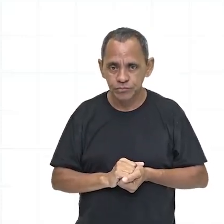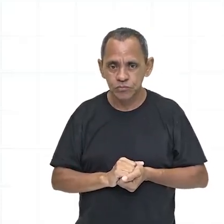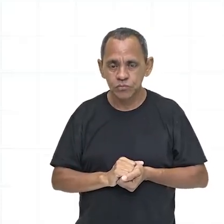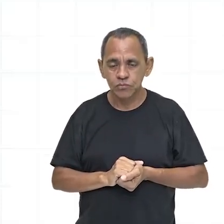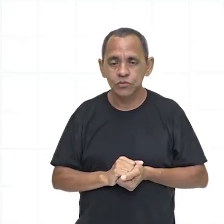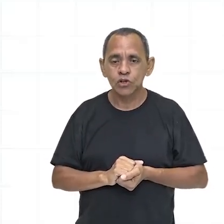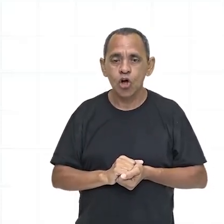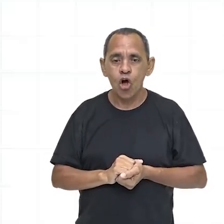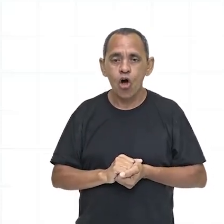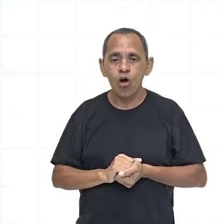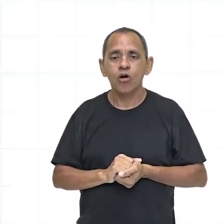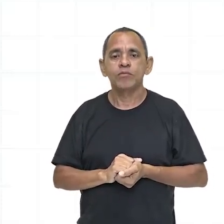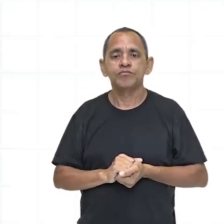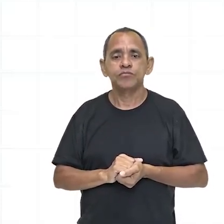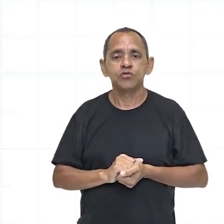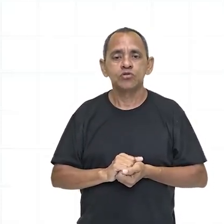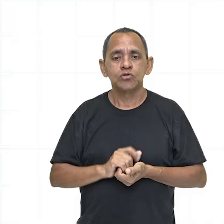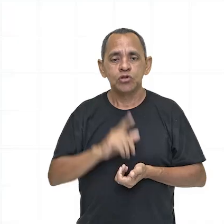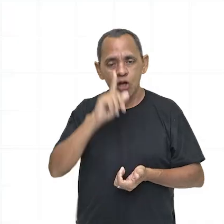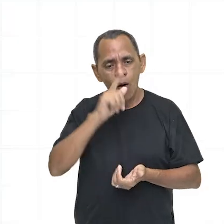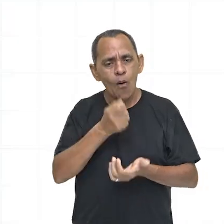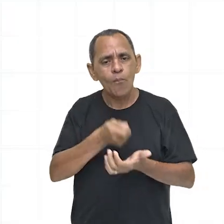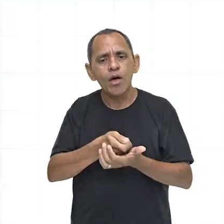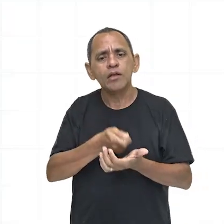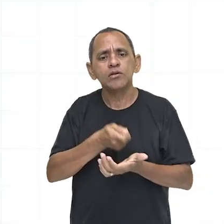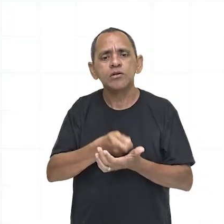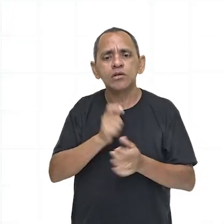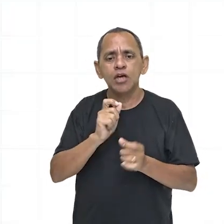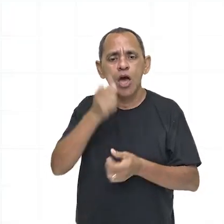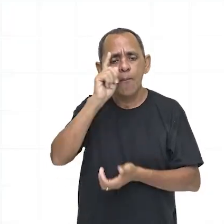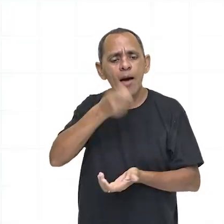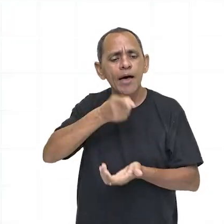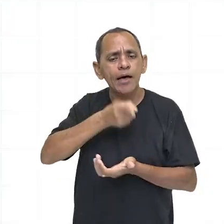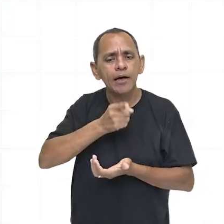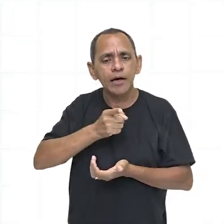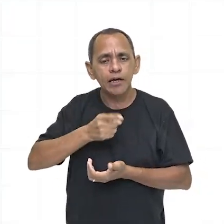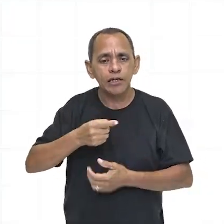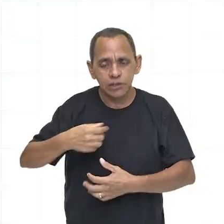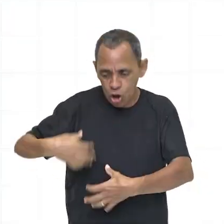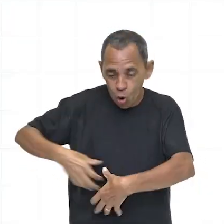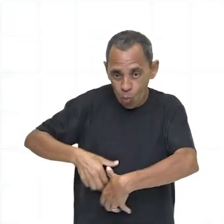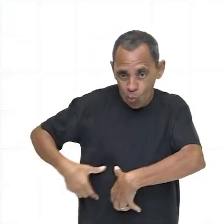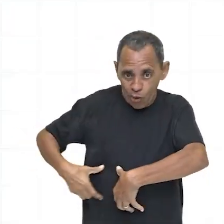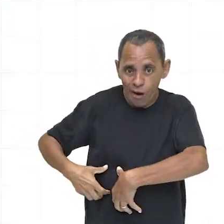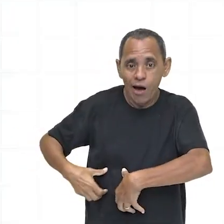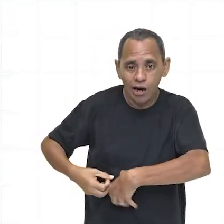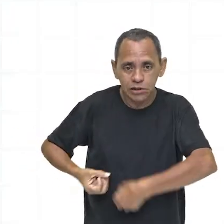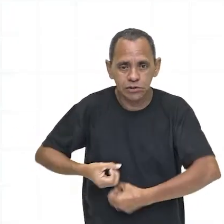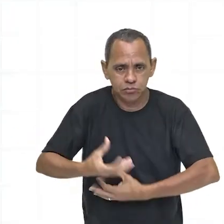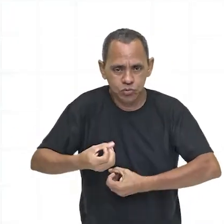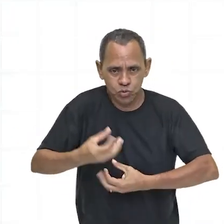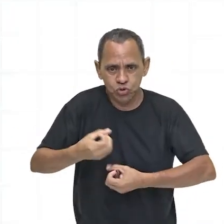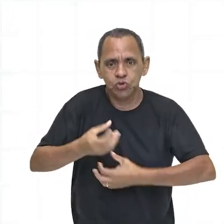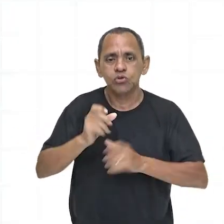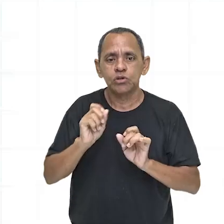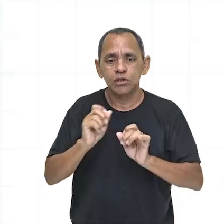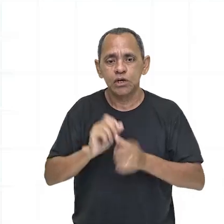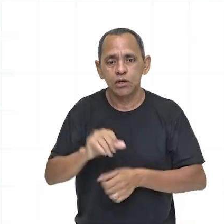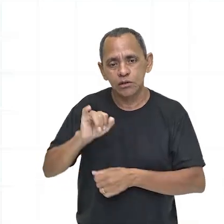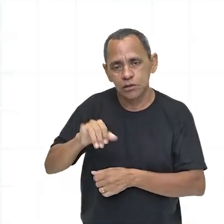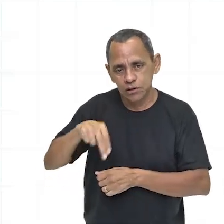poder transformar isso em glicose. Aí então o cérebro manda a ordem lá para o